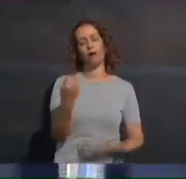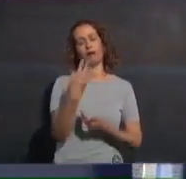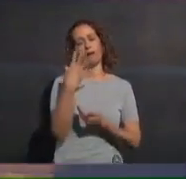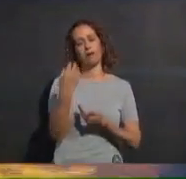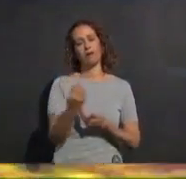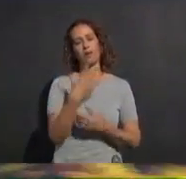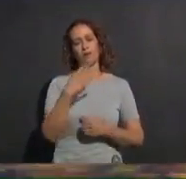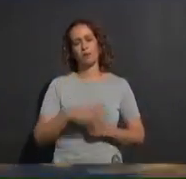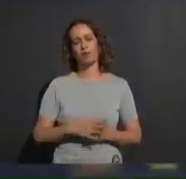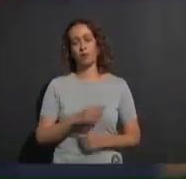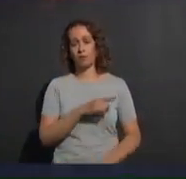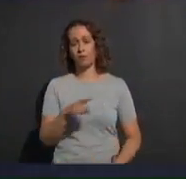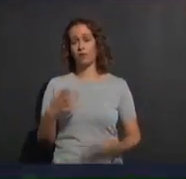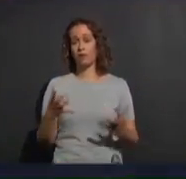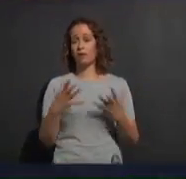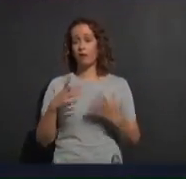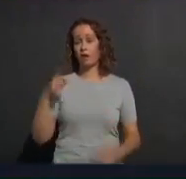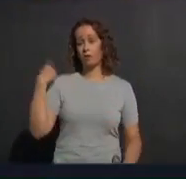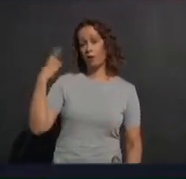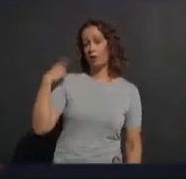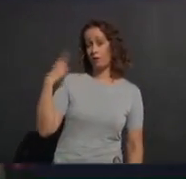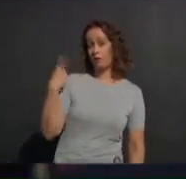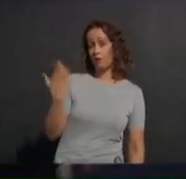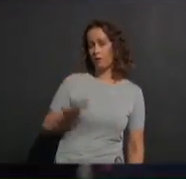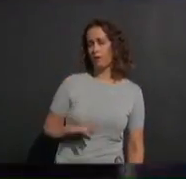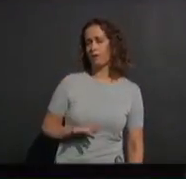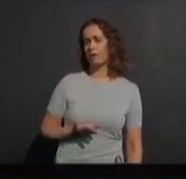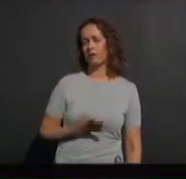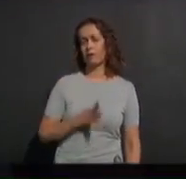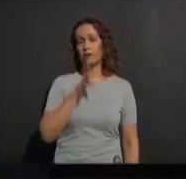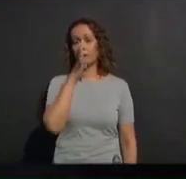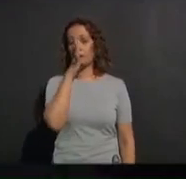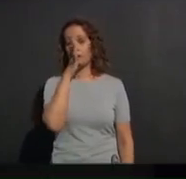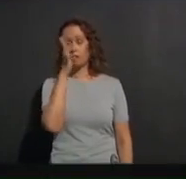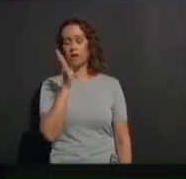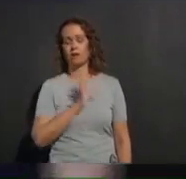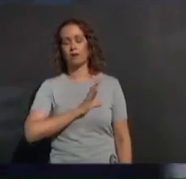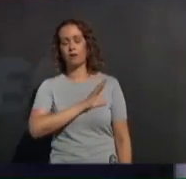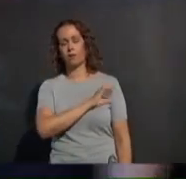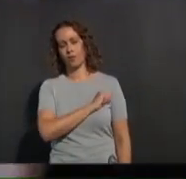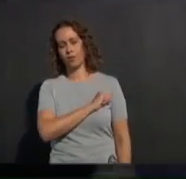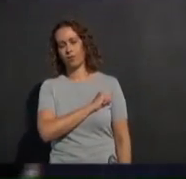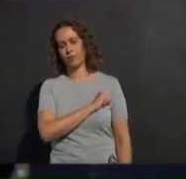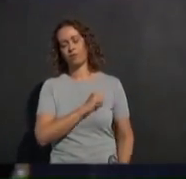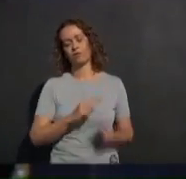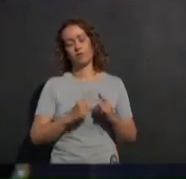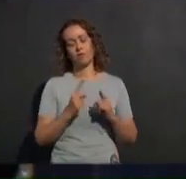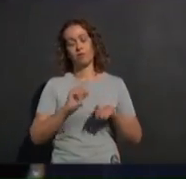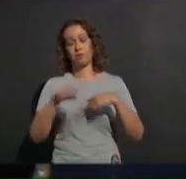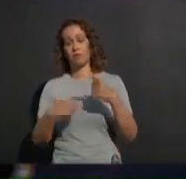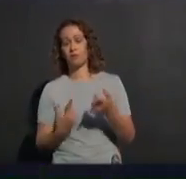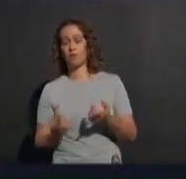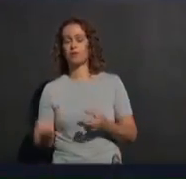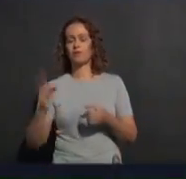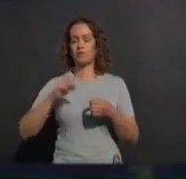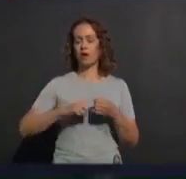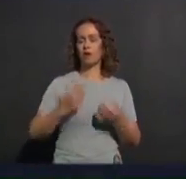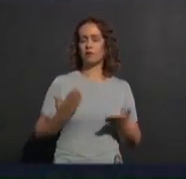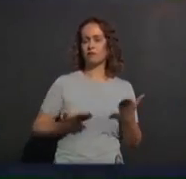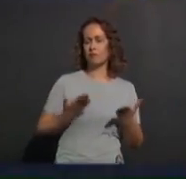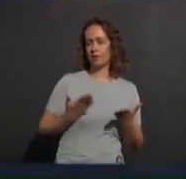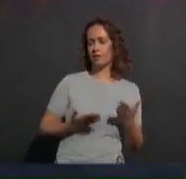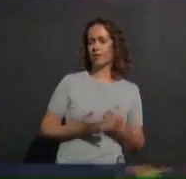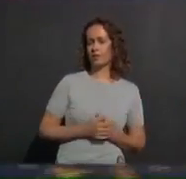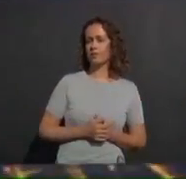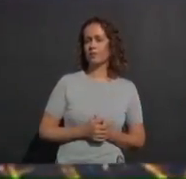Você quer fazer uma loucura? Faça por Jesus. Você quer exagerar? Exagere no amor, mas logo em seguida volta para o equilíbrio. Eu prego sobre ser louco por